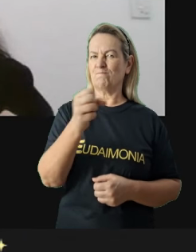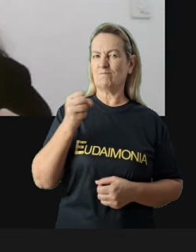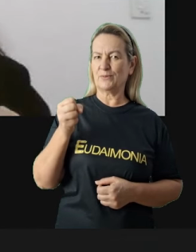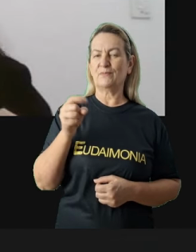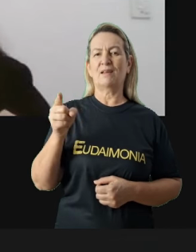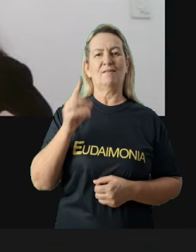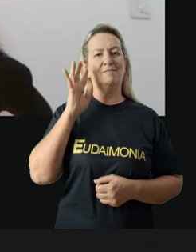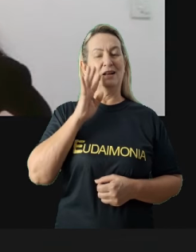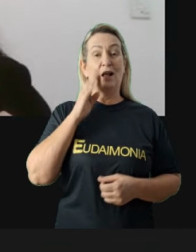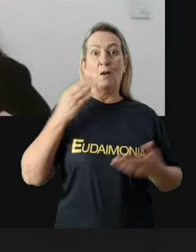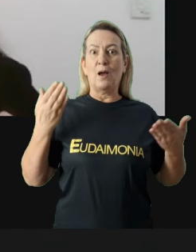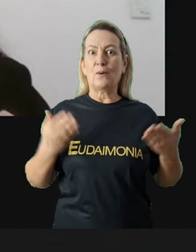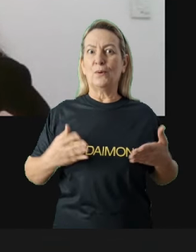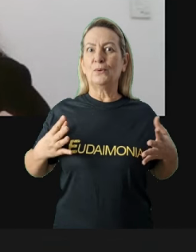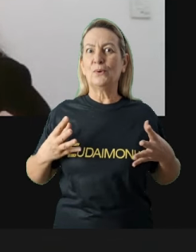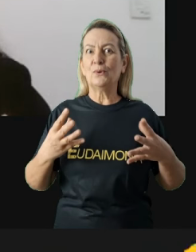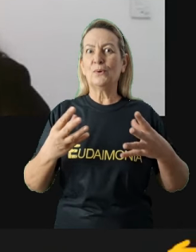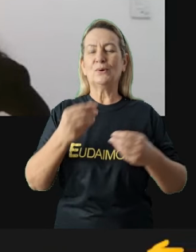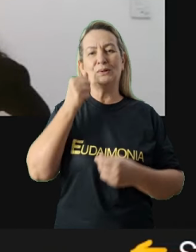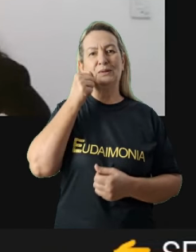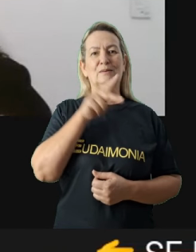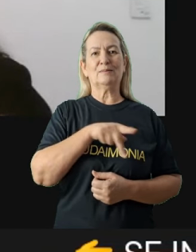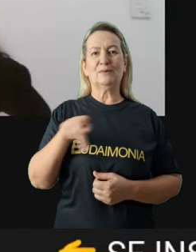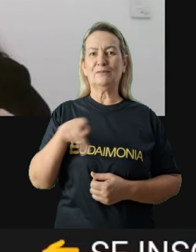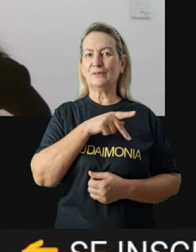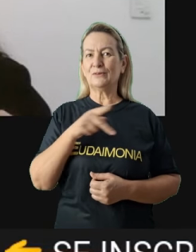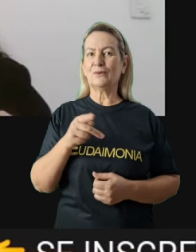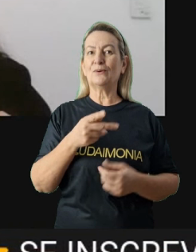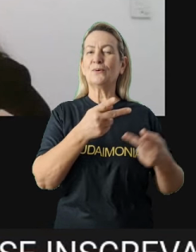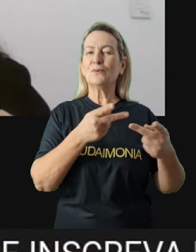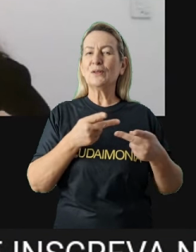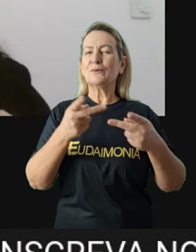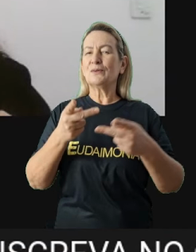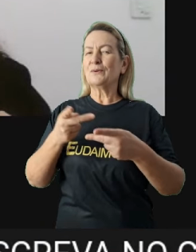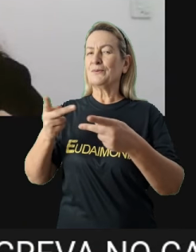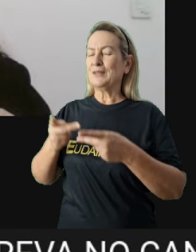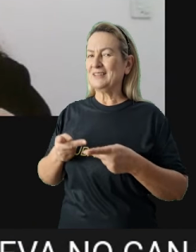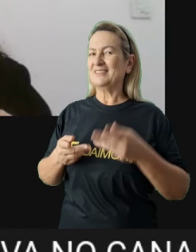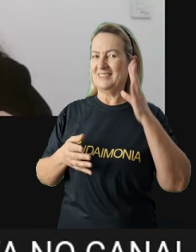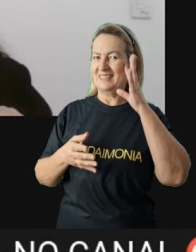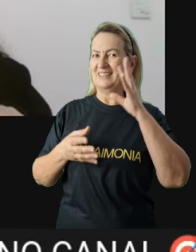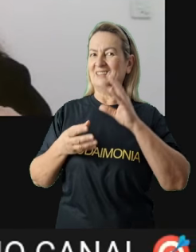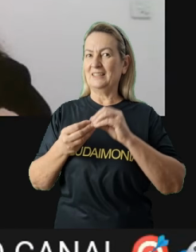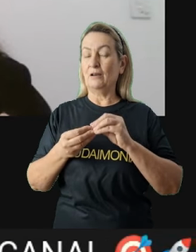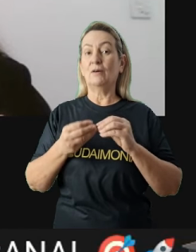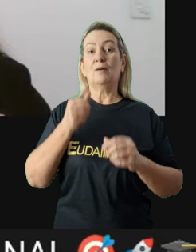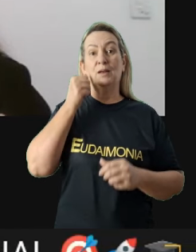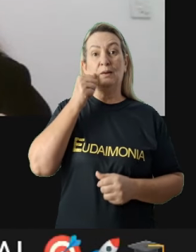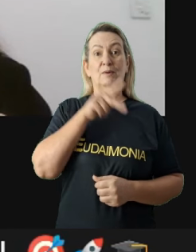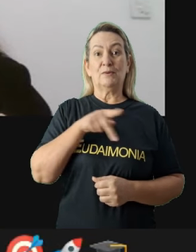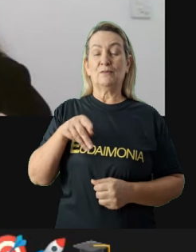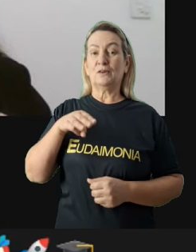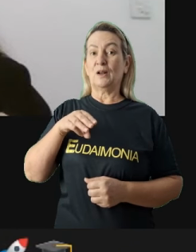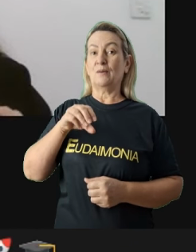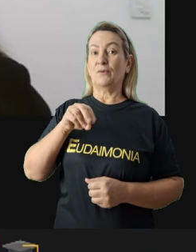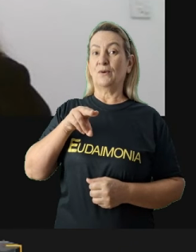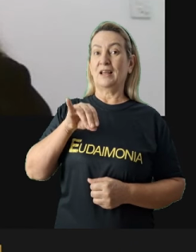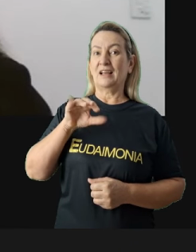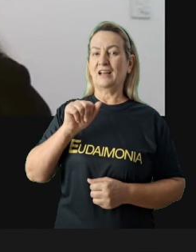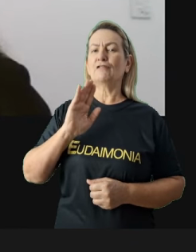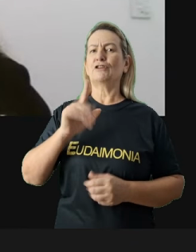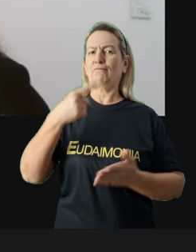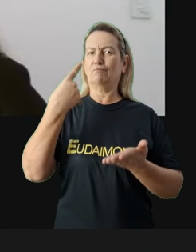para cá, ele veio na live anterior e eu já tô pensando em outras. Esse cara é sensacional. E agora, todo mundo que tá aqui, pessoal,